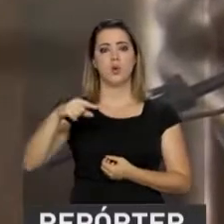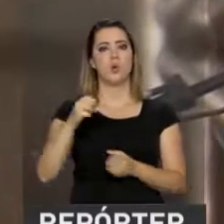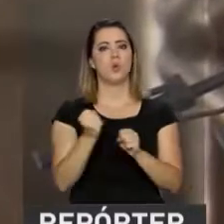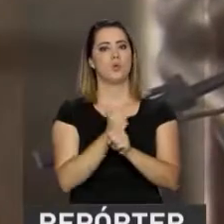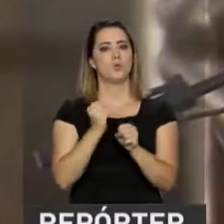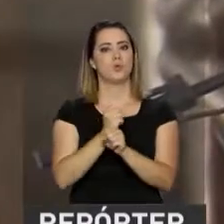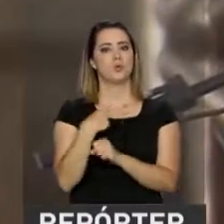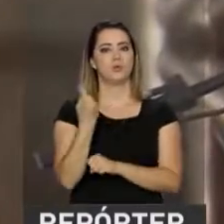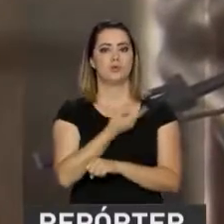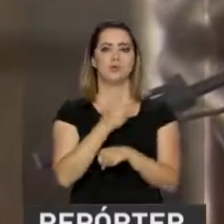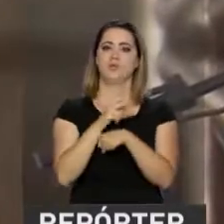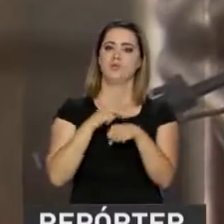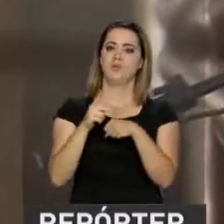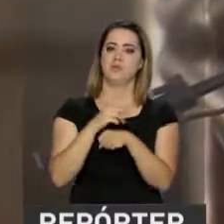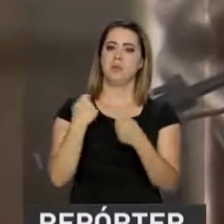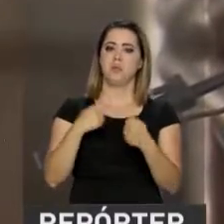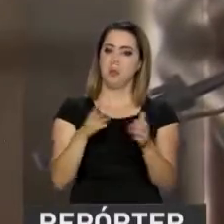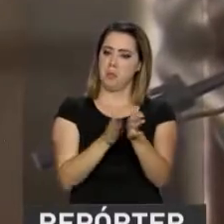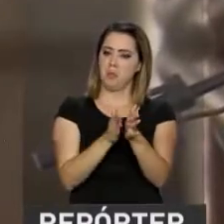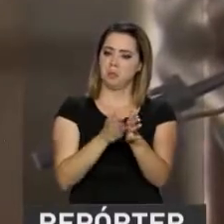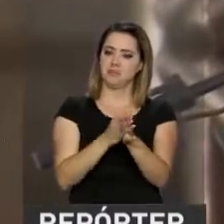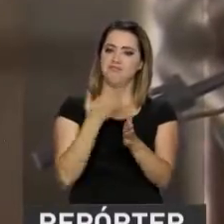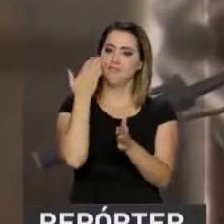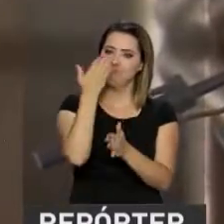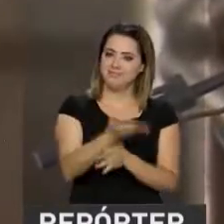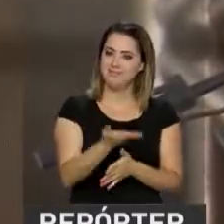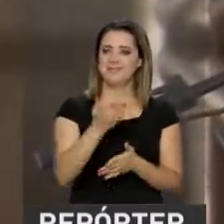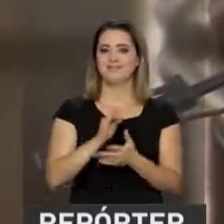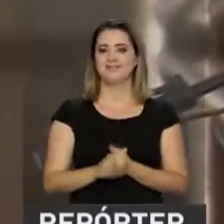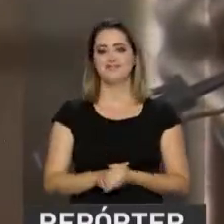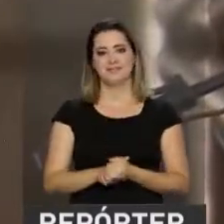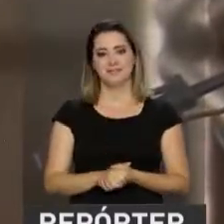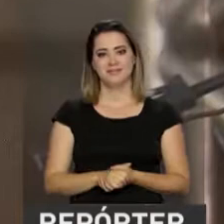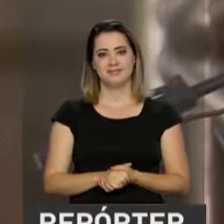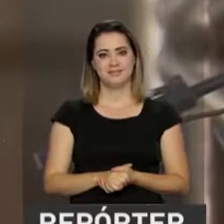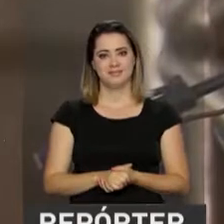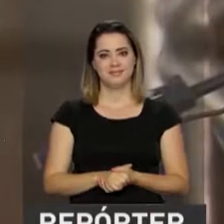país mexe aplauso merece primeiro dia